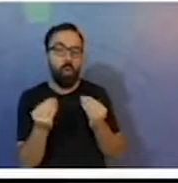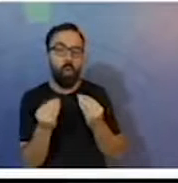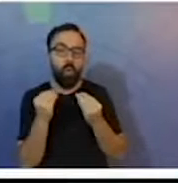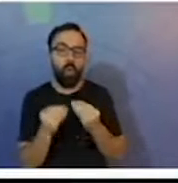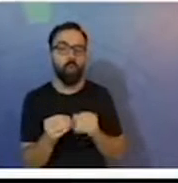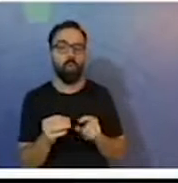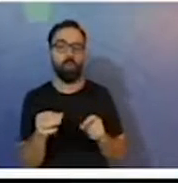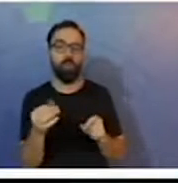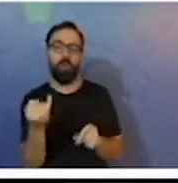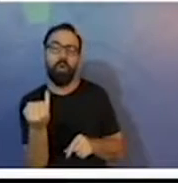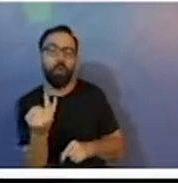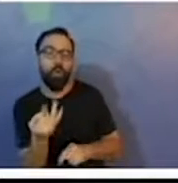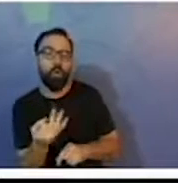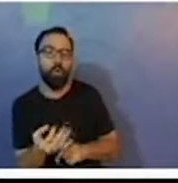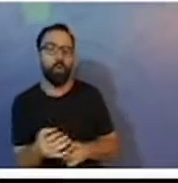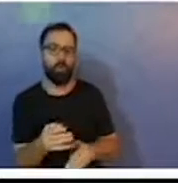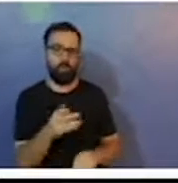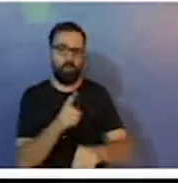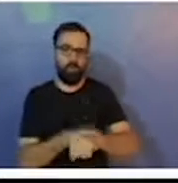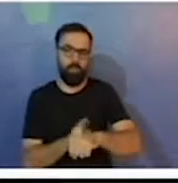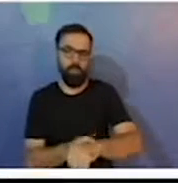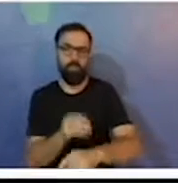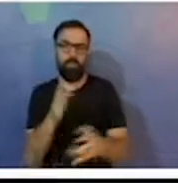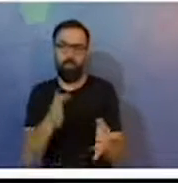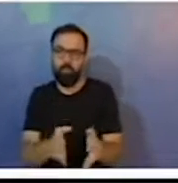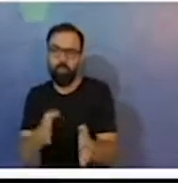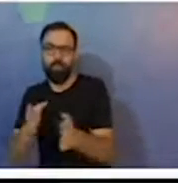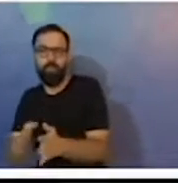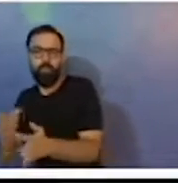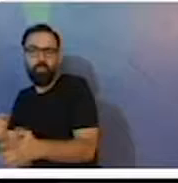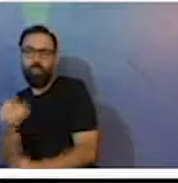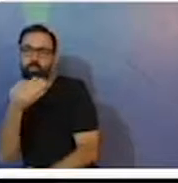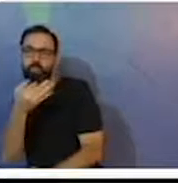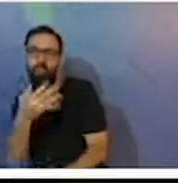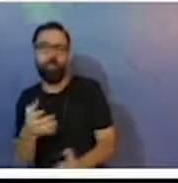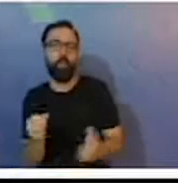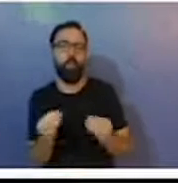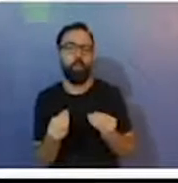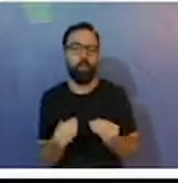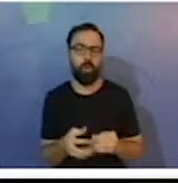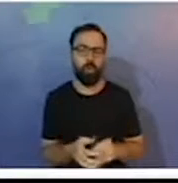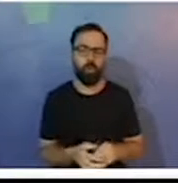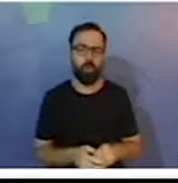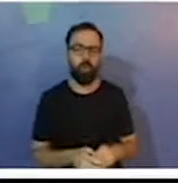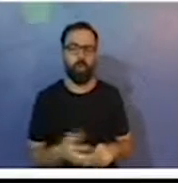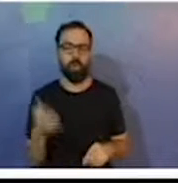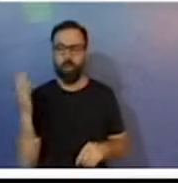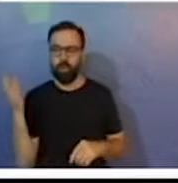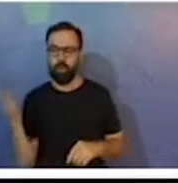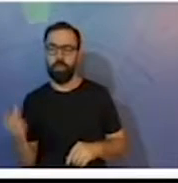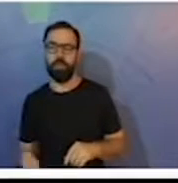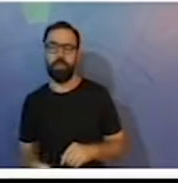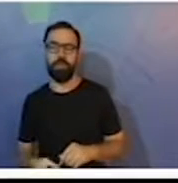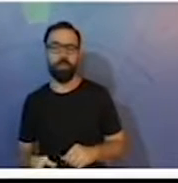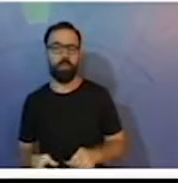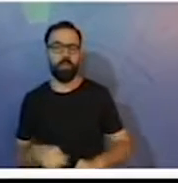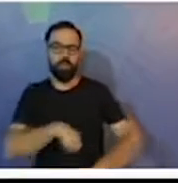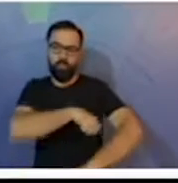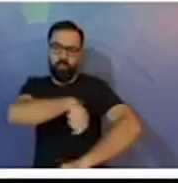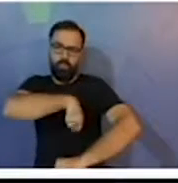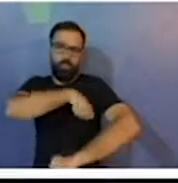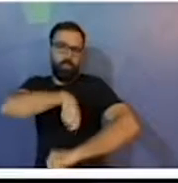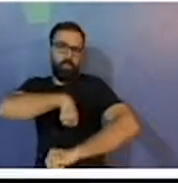correta não é assim de quanto em quanto tempo eu devo tomar esse remédio olha aqui